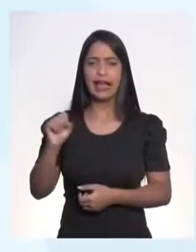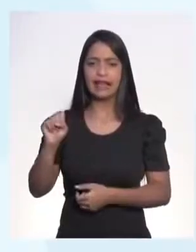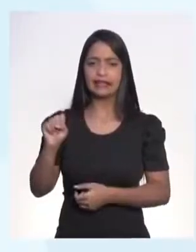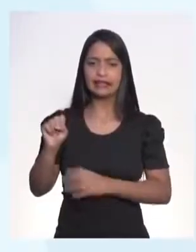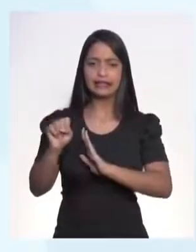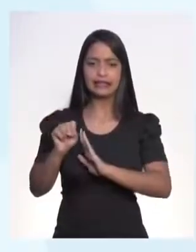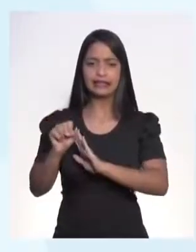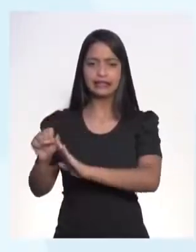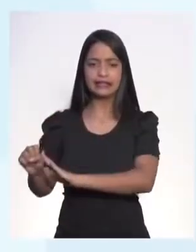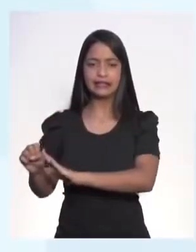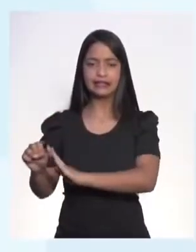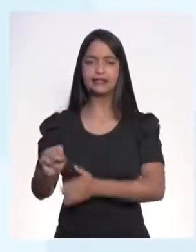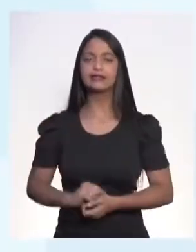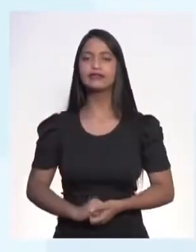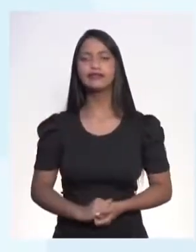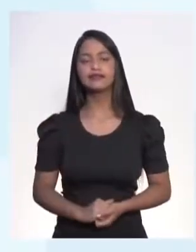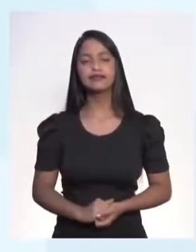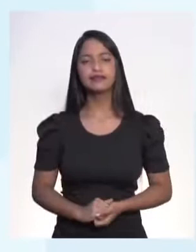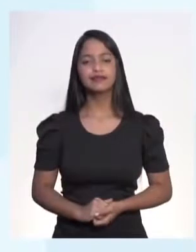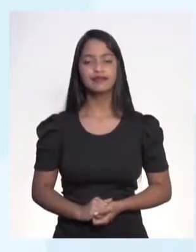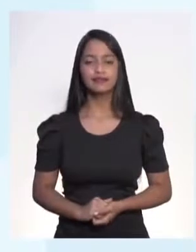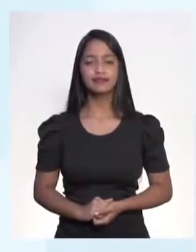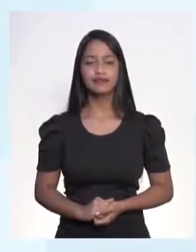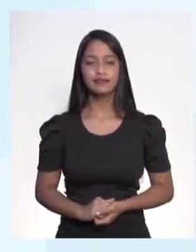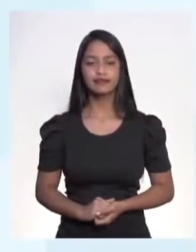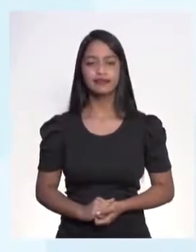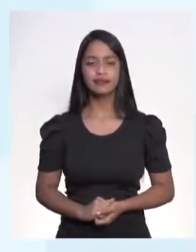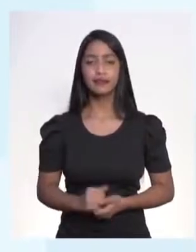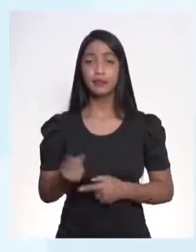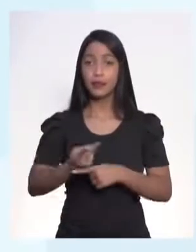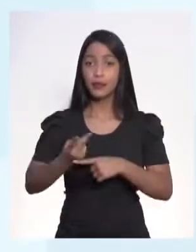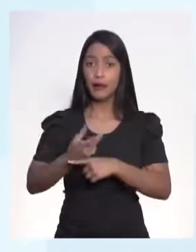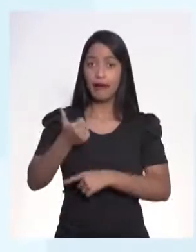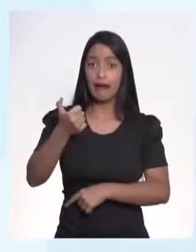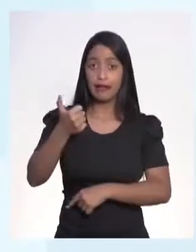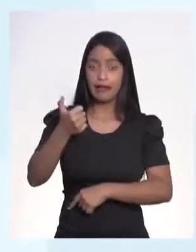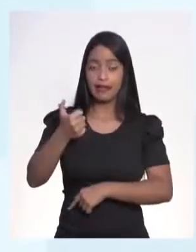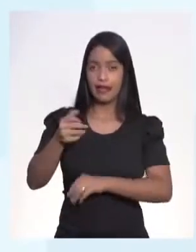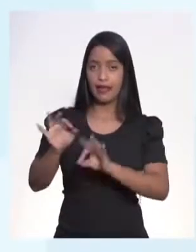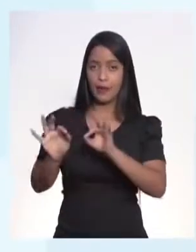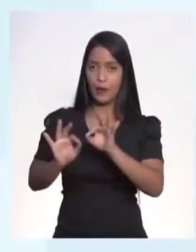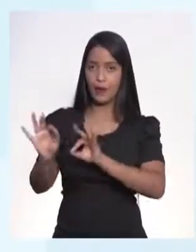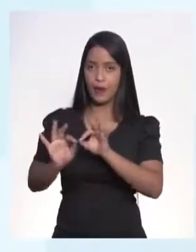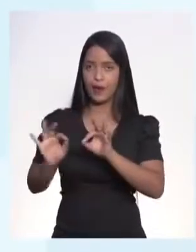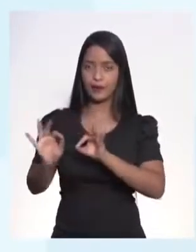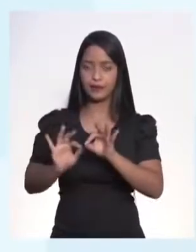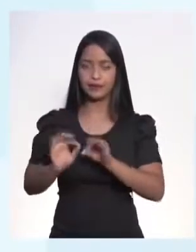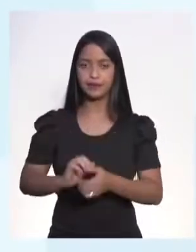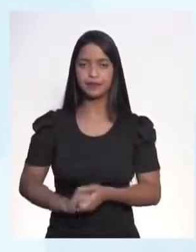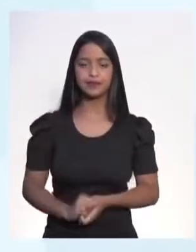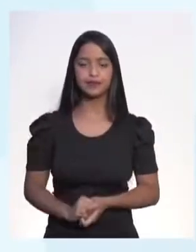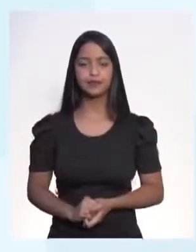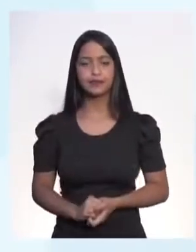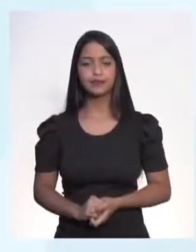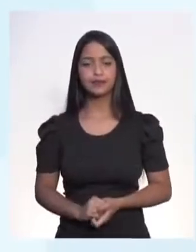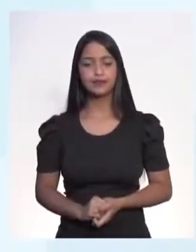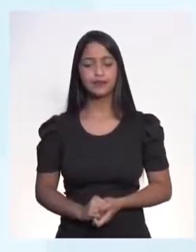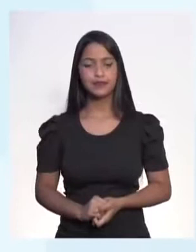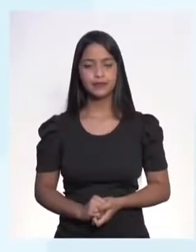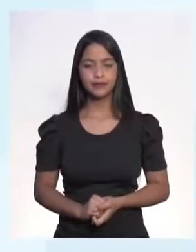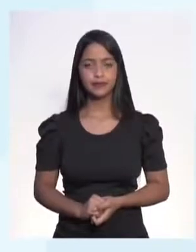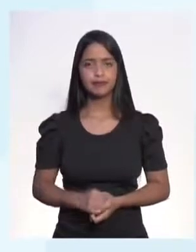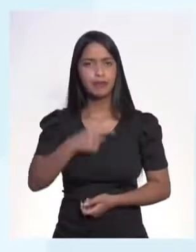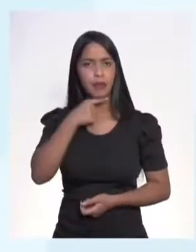Espera aí deixa eu pegar uma canetinha aqui só para estacionar caneta gente não tô conseguindo acionar a caneta é assim tu tá